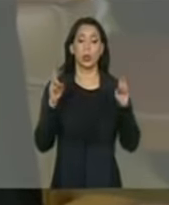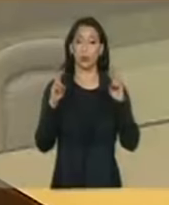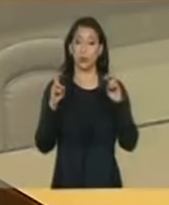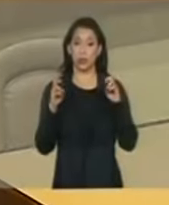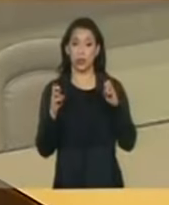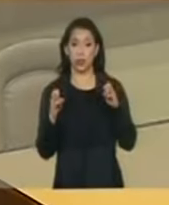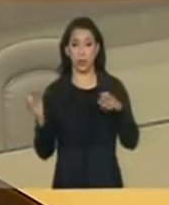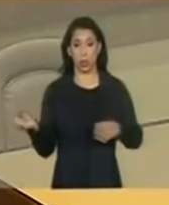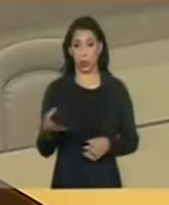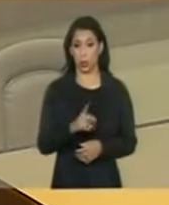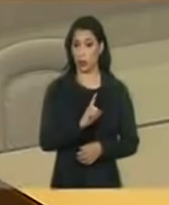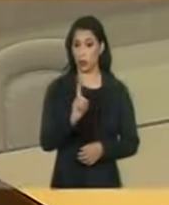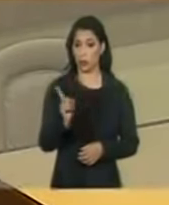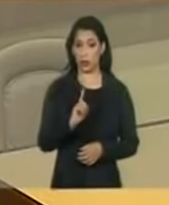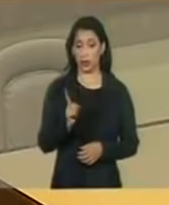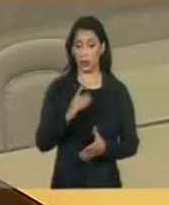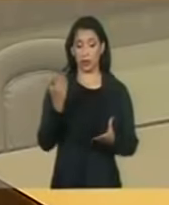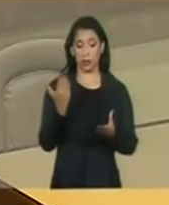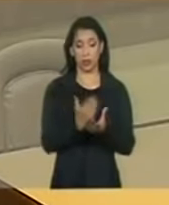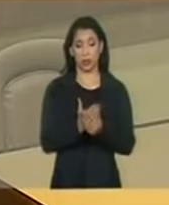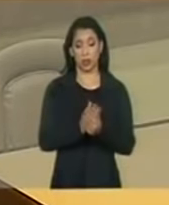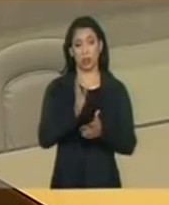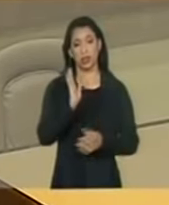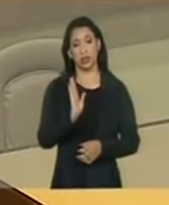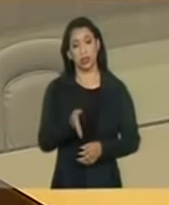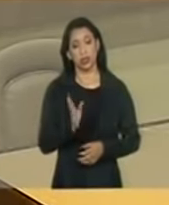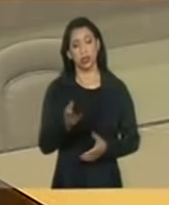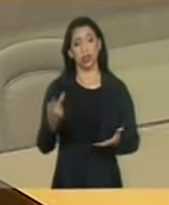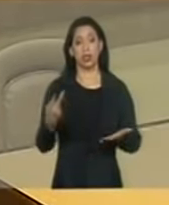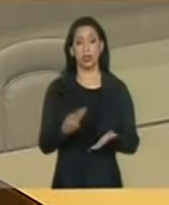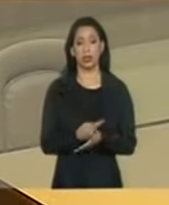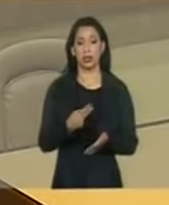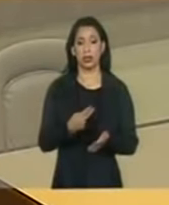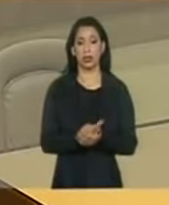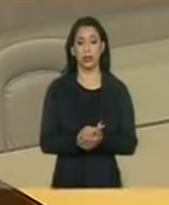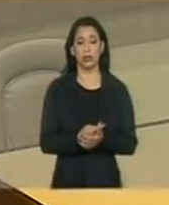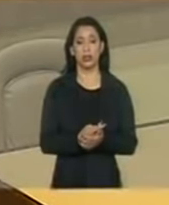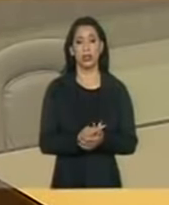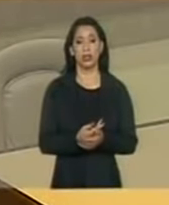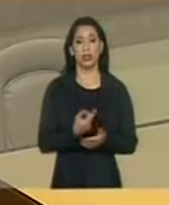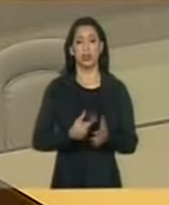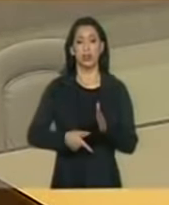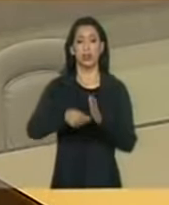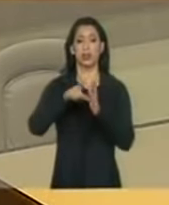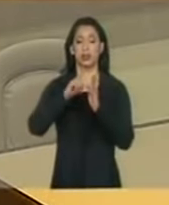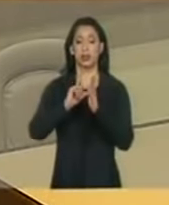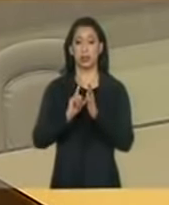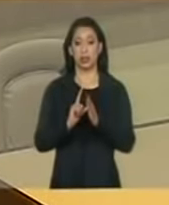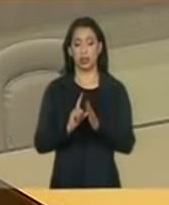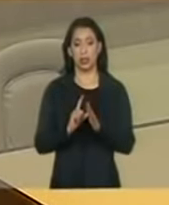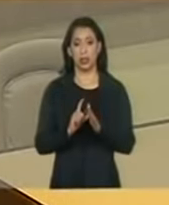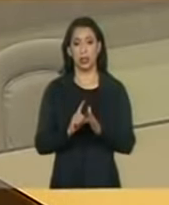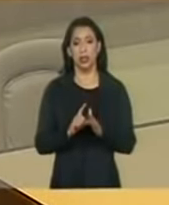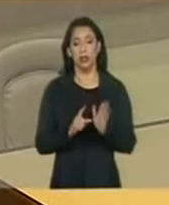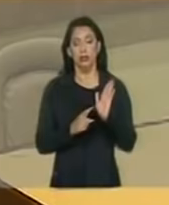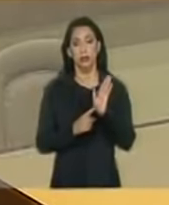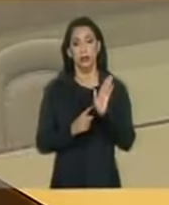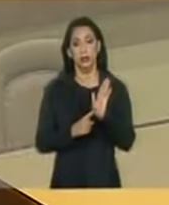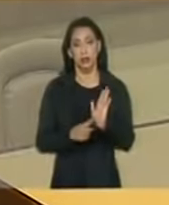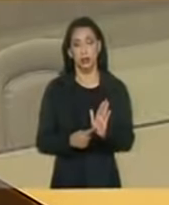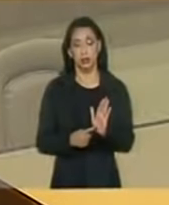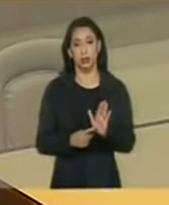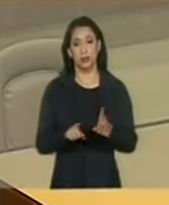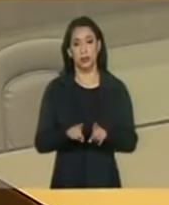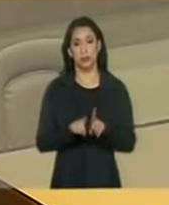nessa nossa jurisprudência e que já foi citado sob a égide da casa do interior e aqui vou mencionar precedentes nesse sentido mas